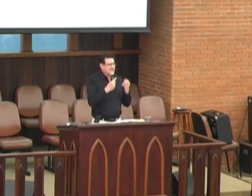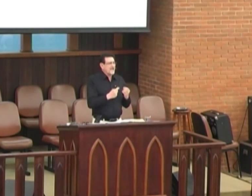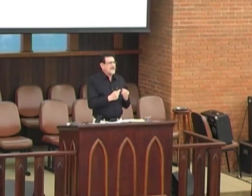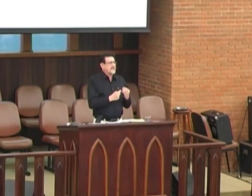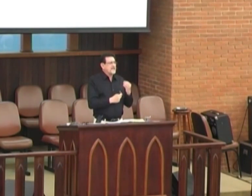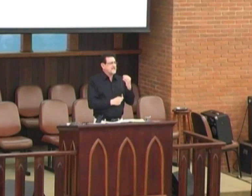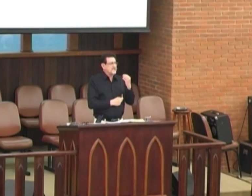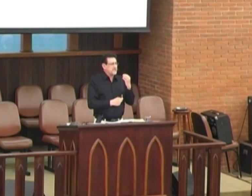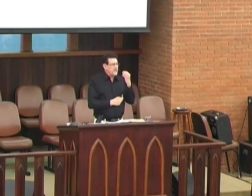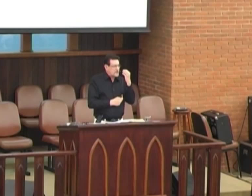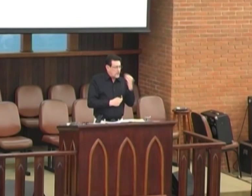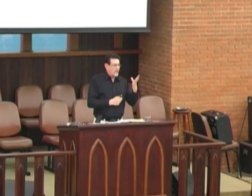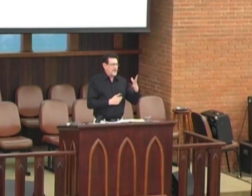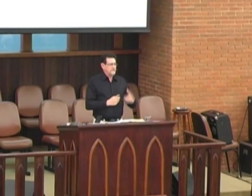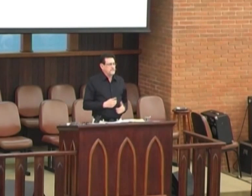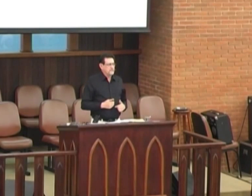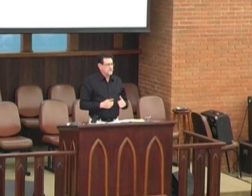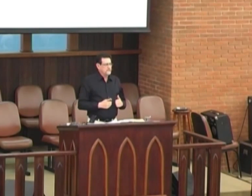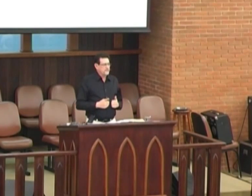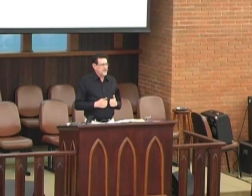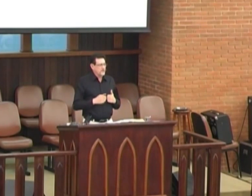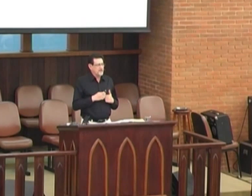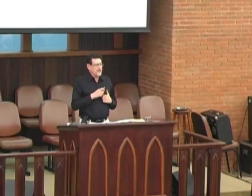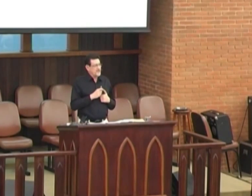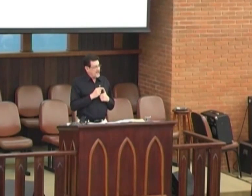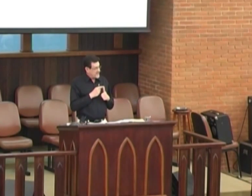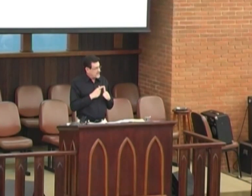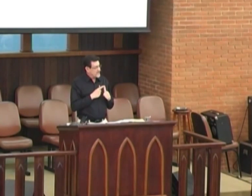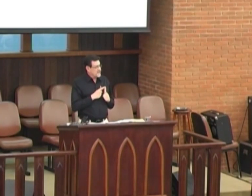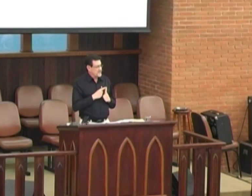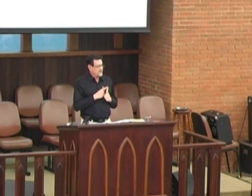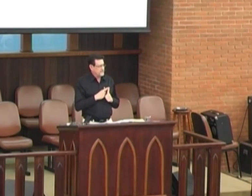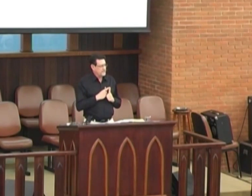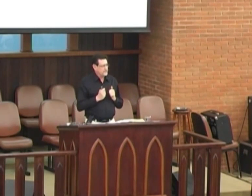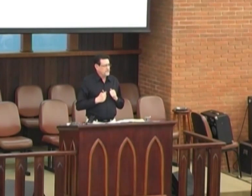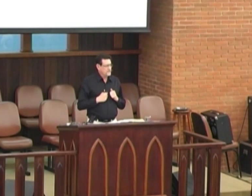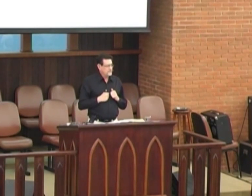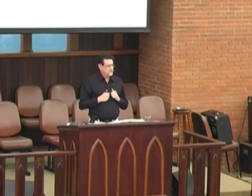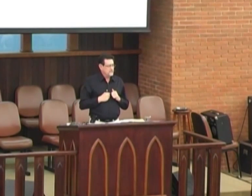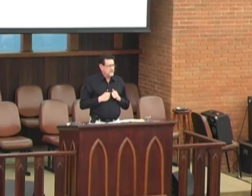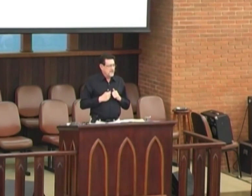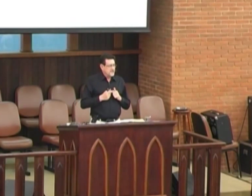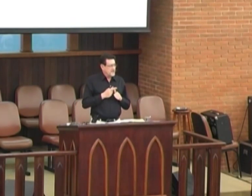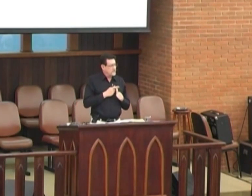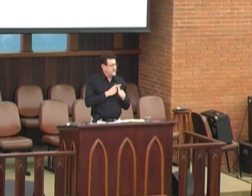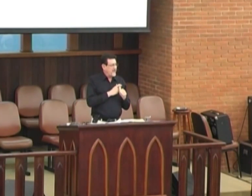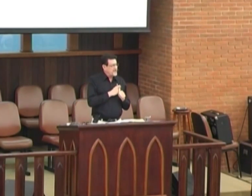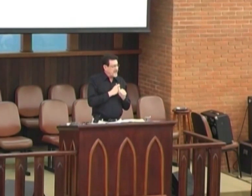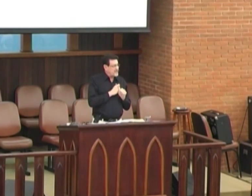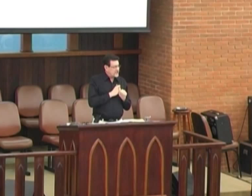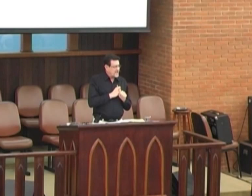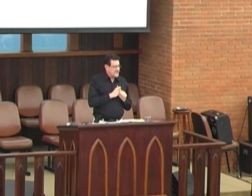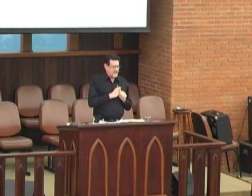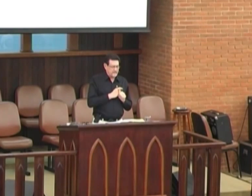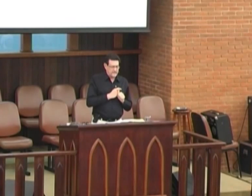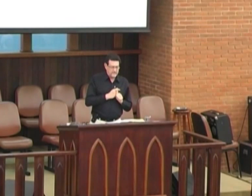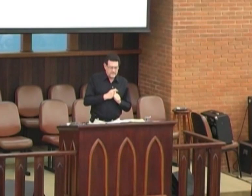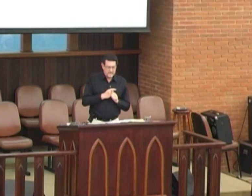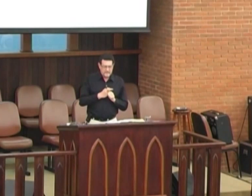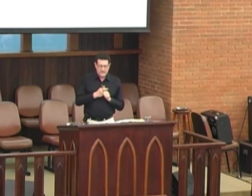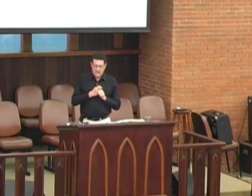Quais são as características de pessoa? Pessoa tem que ter inteligência. Se não tiver